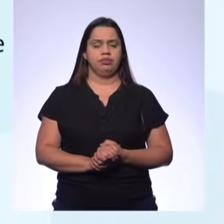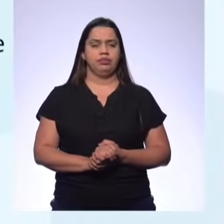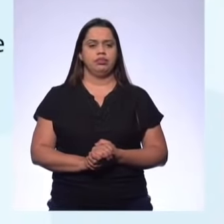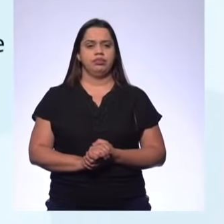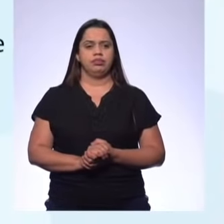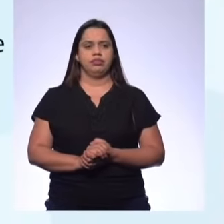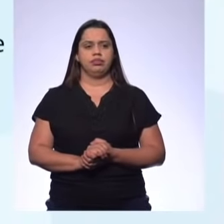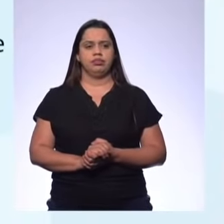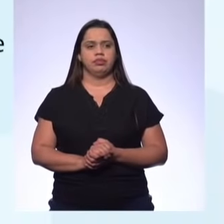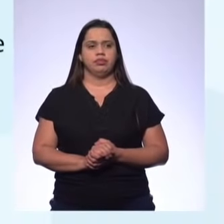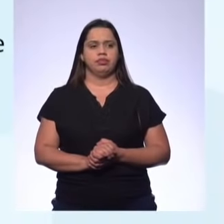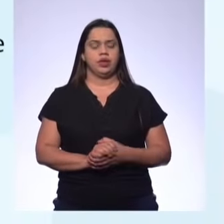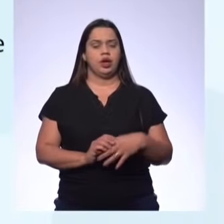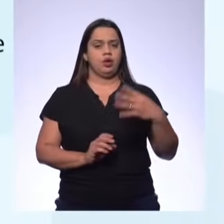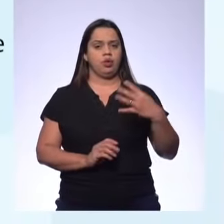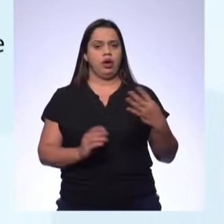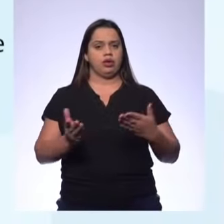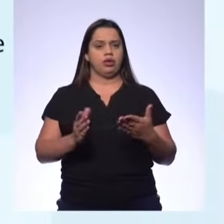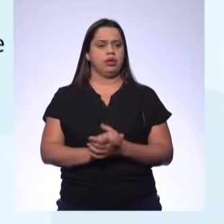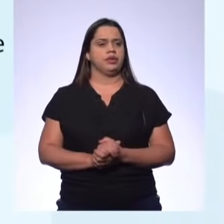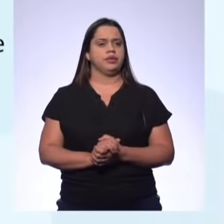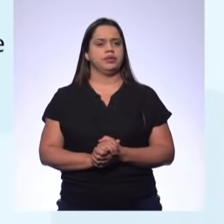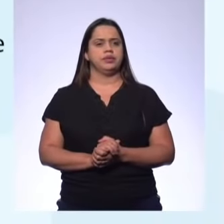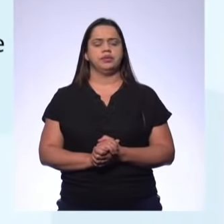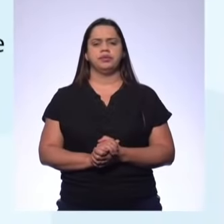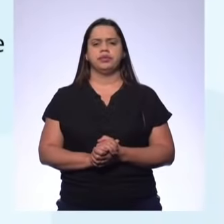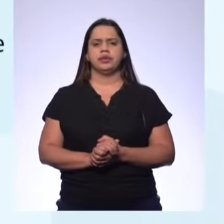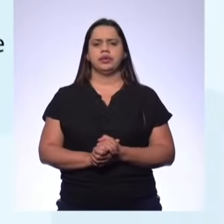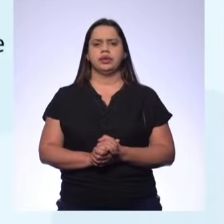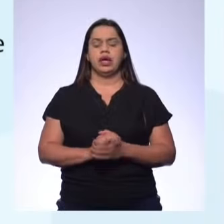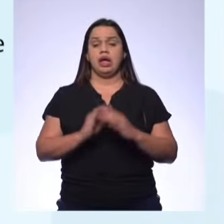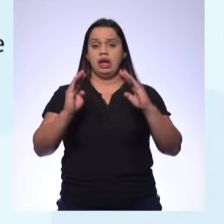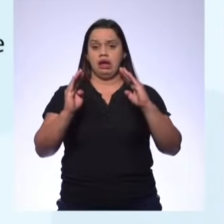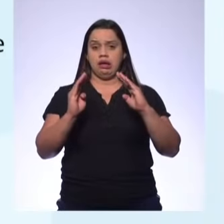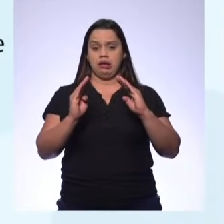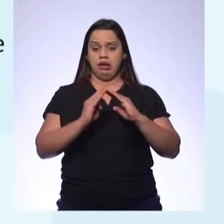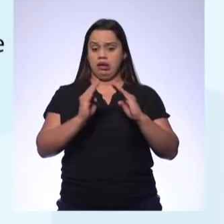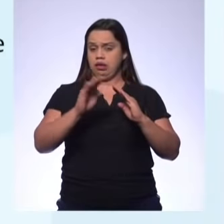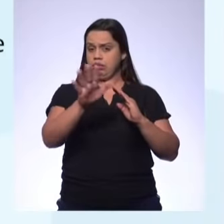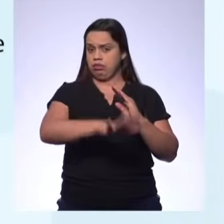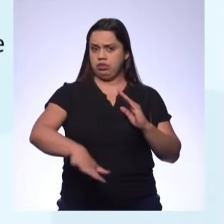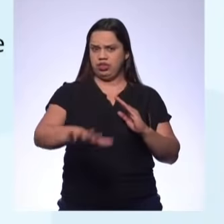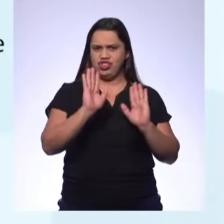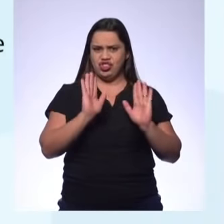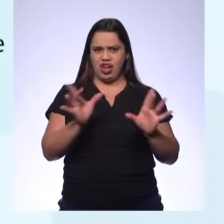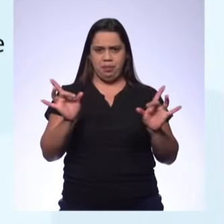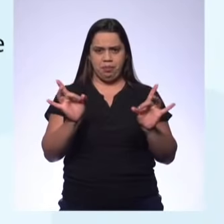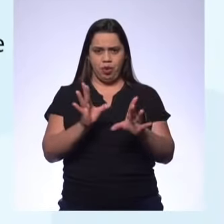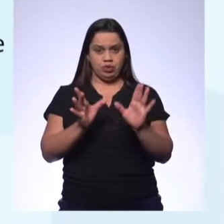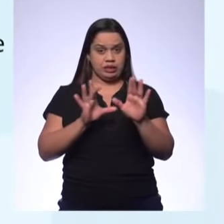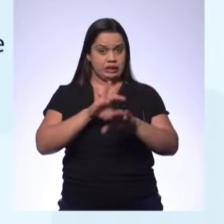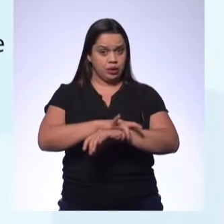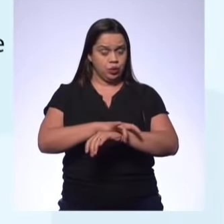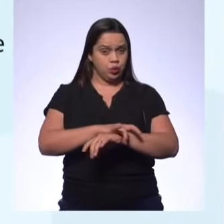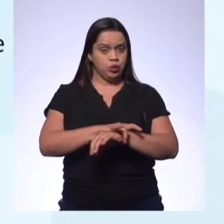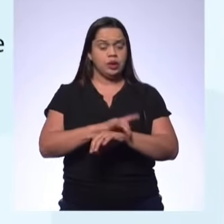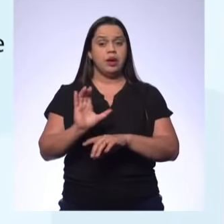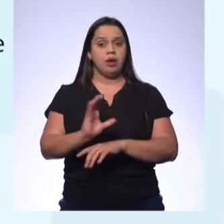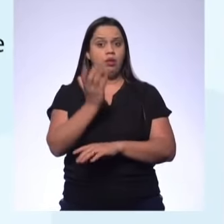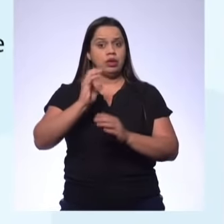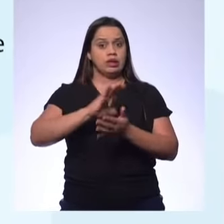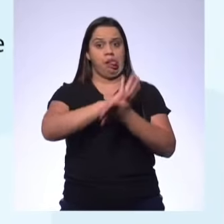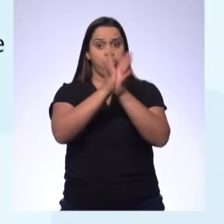face natural disasters? Você considera a sua comunidade preparada para enfrentar desastres naturais? Why? Por